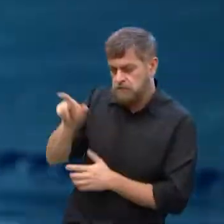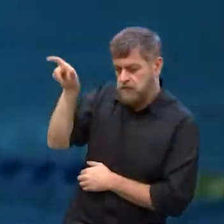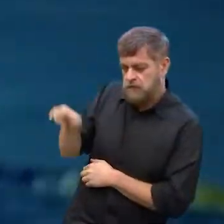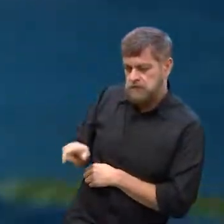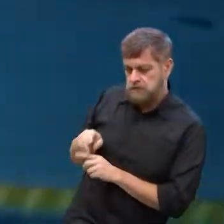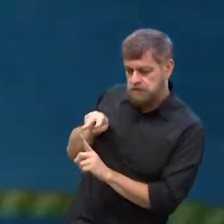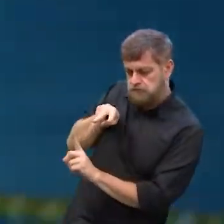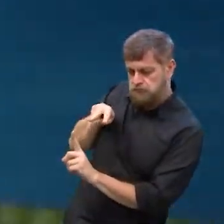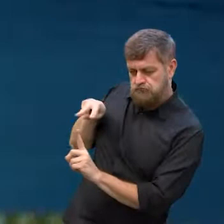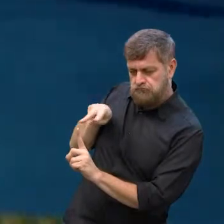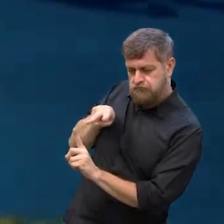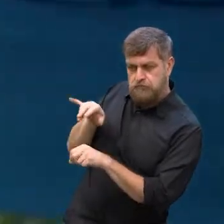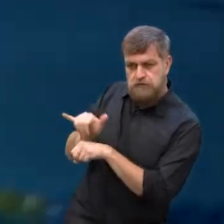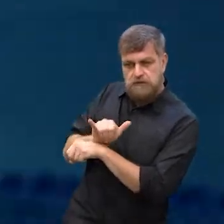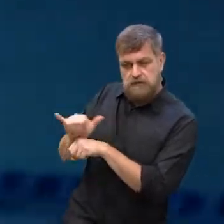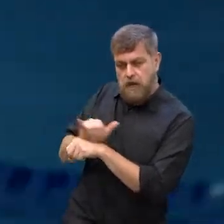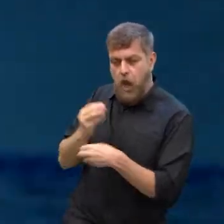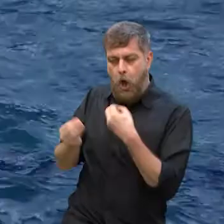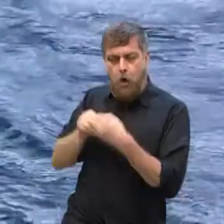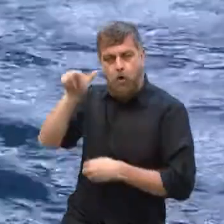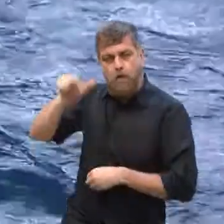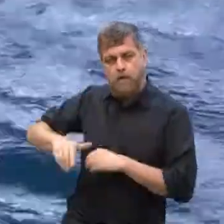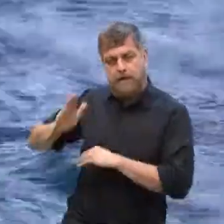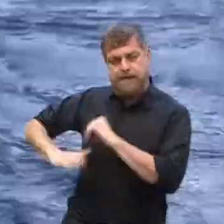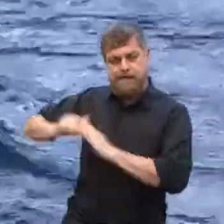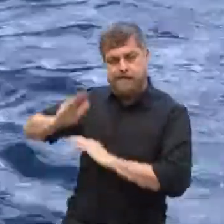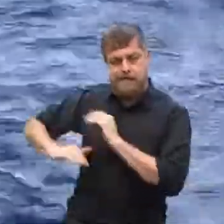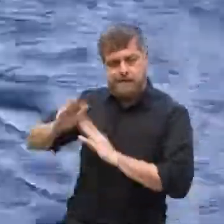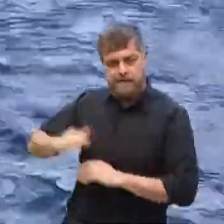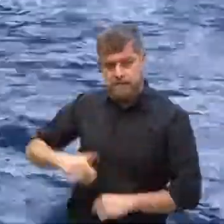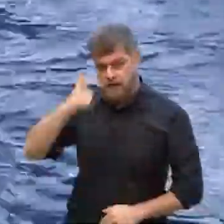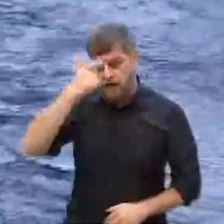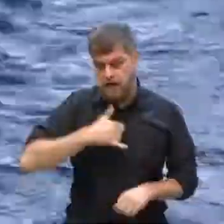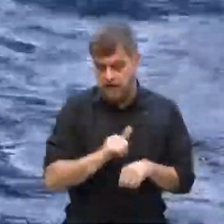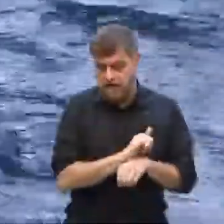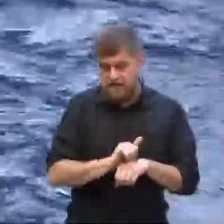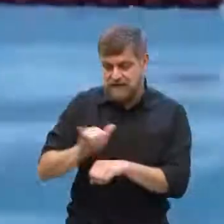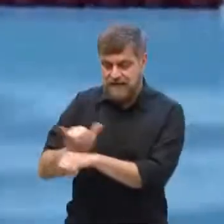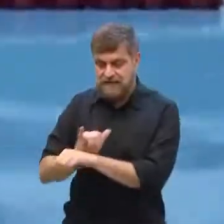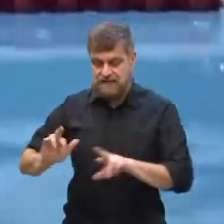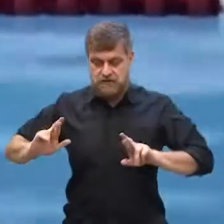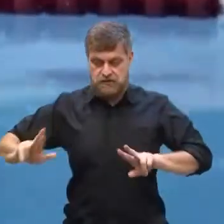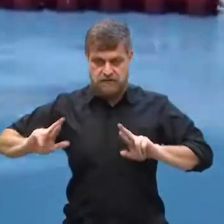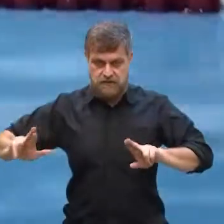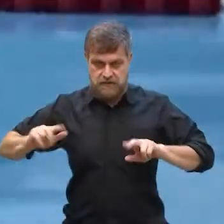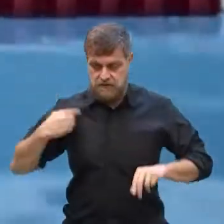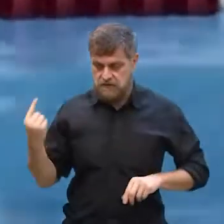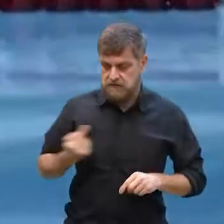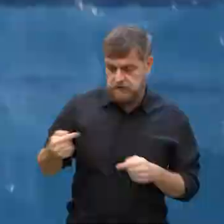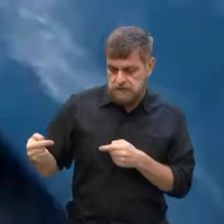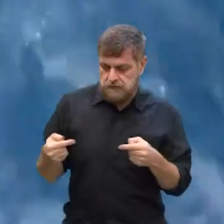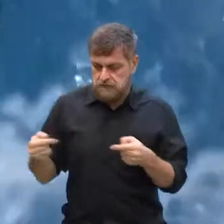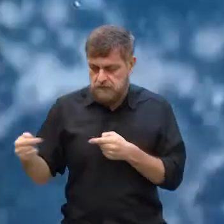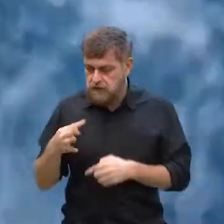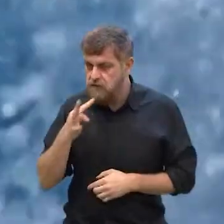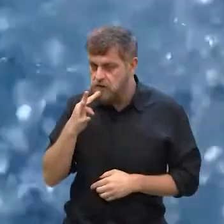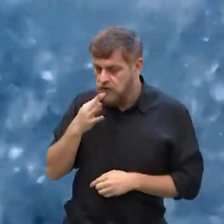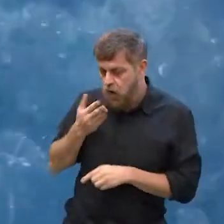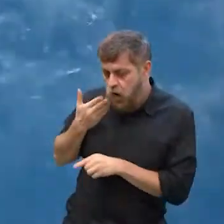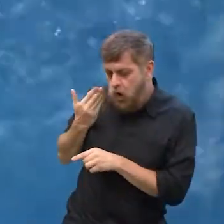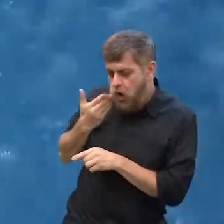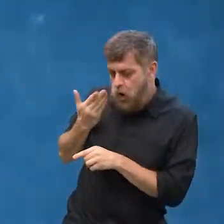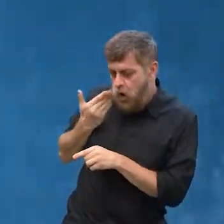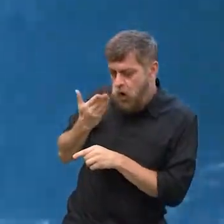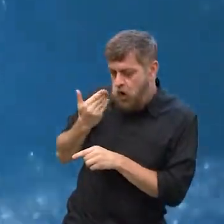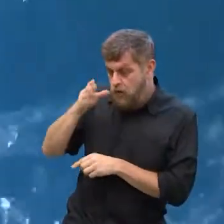para saber a estratégia que ele usa de prova, eu tenho uma estratégia, ele tem outra, e dessa maneira a gente vai conhecendo o